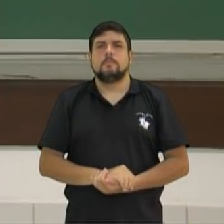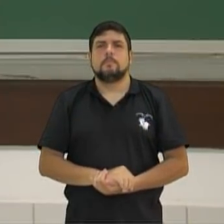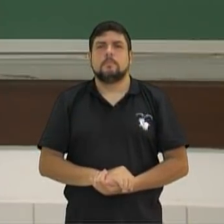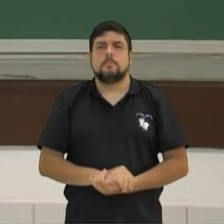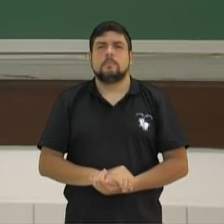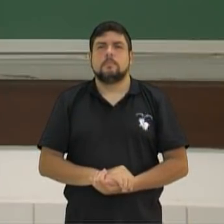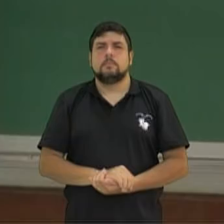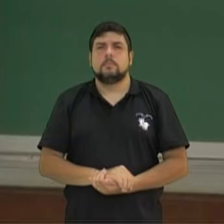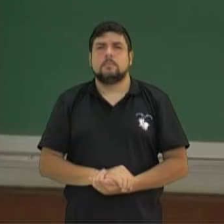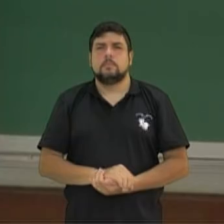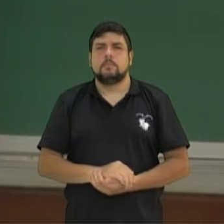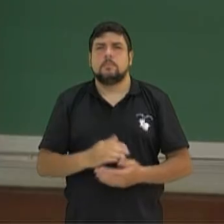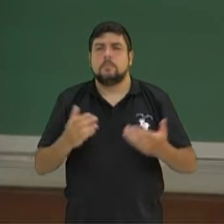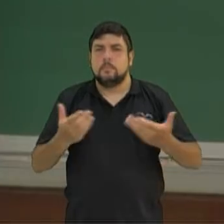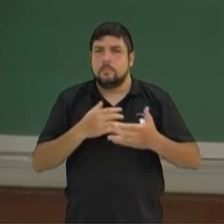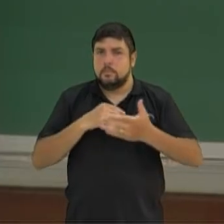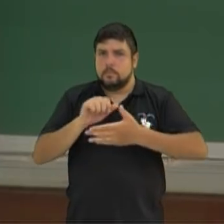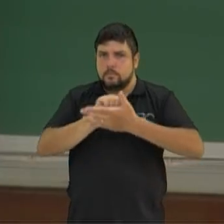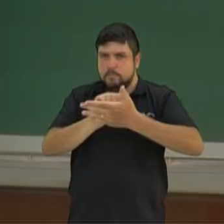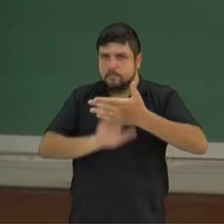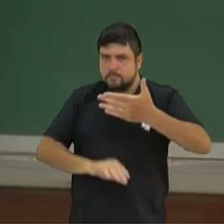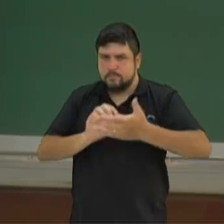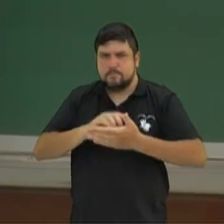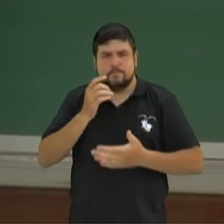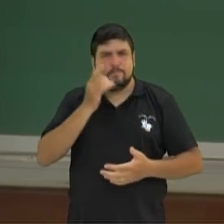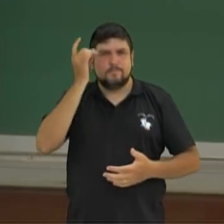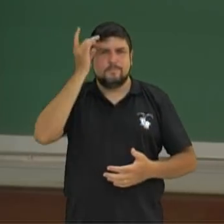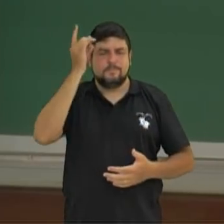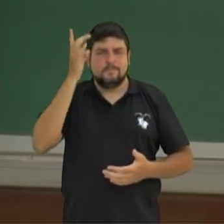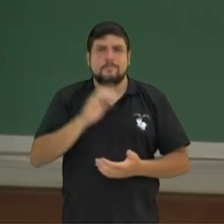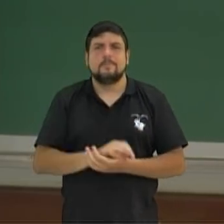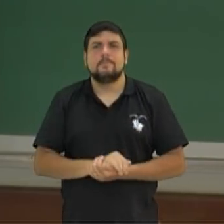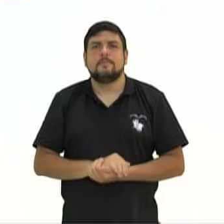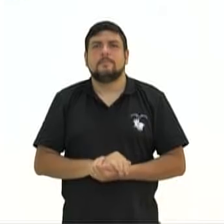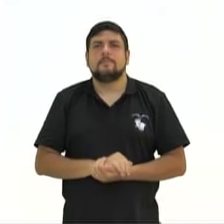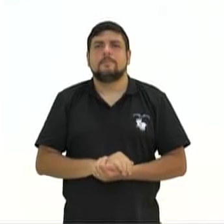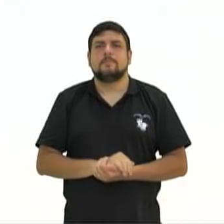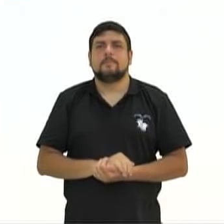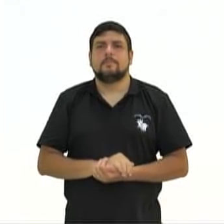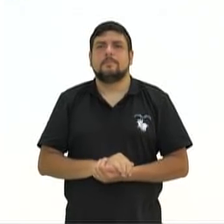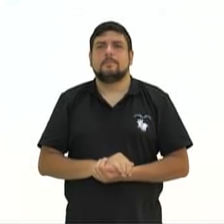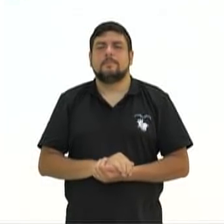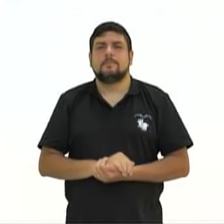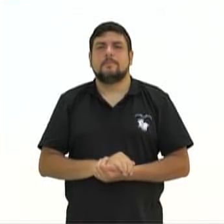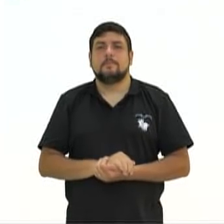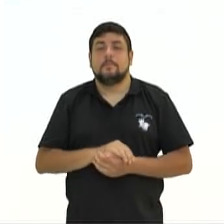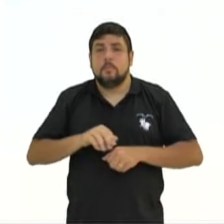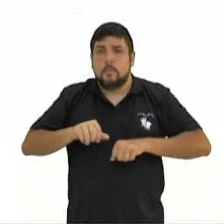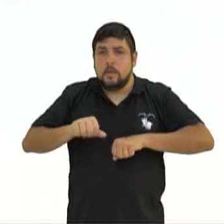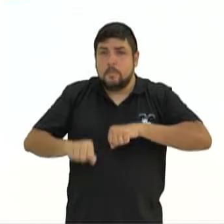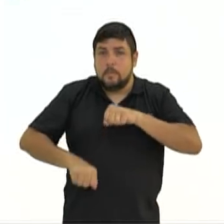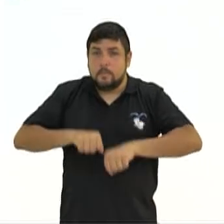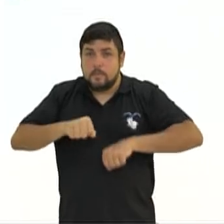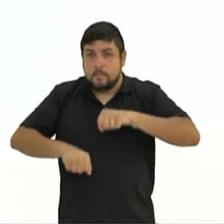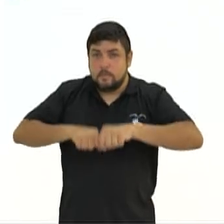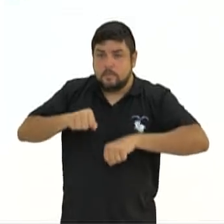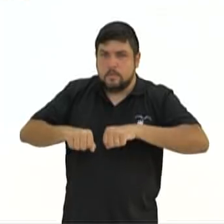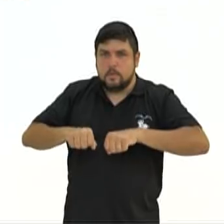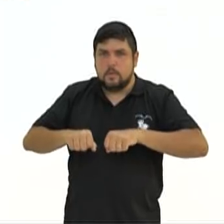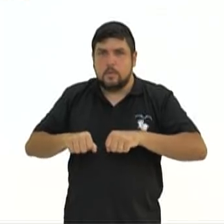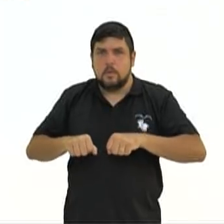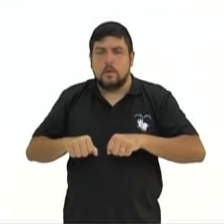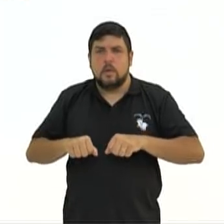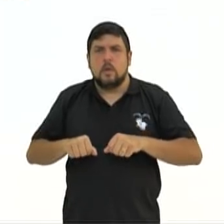Primeiro exercício nosso, então. Tá fácil, hein? Muito fácil isso aqui. Além da bicicleta, qual o